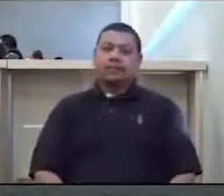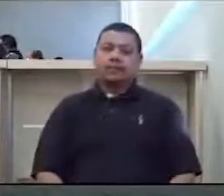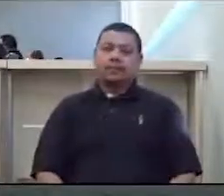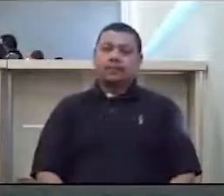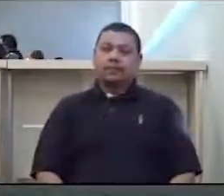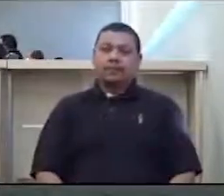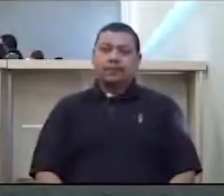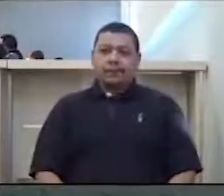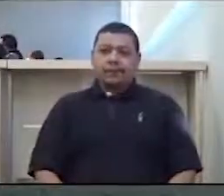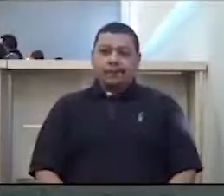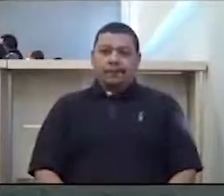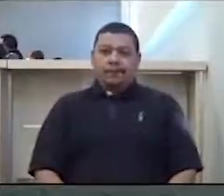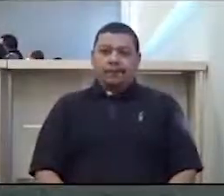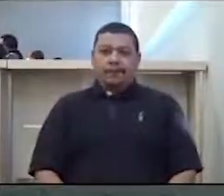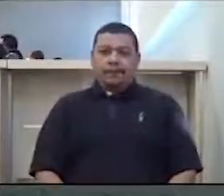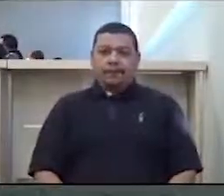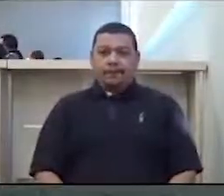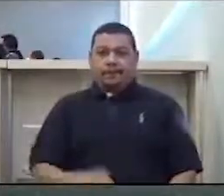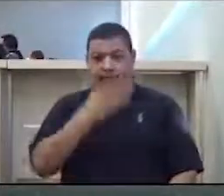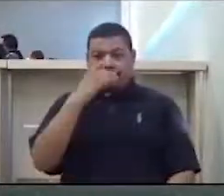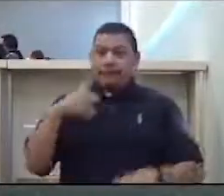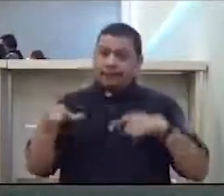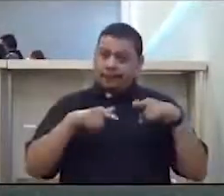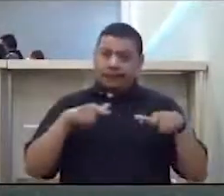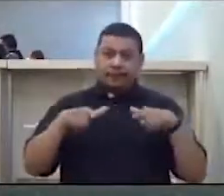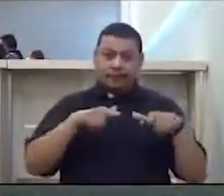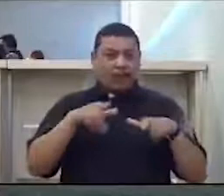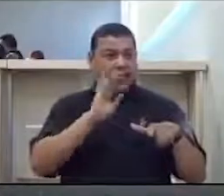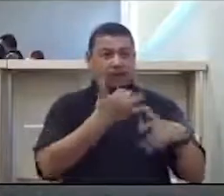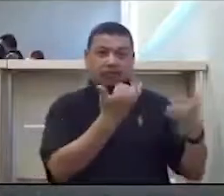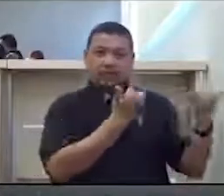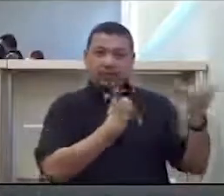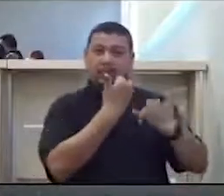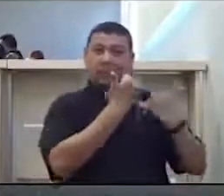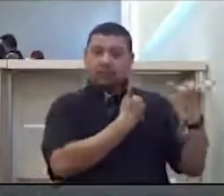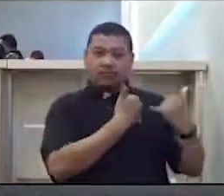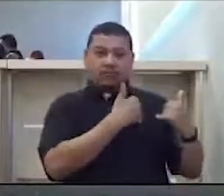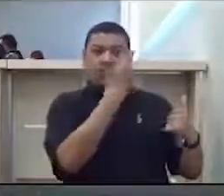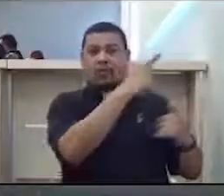uma pessoa que vem fazendo um serviço, assim me informaram